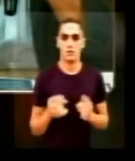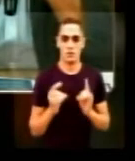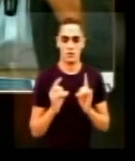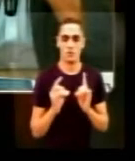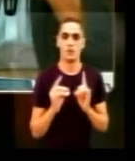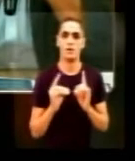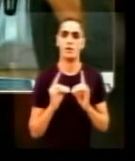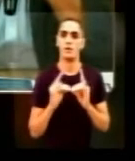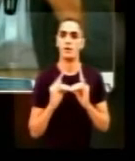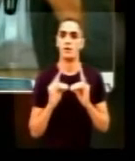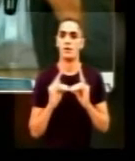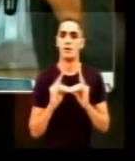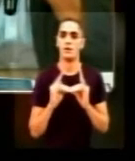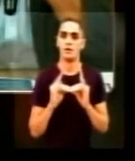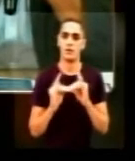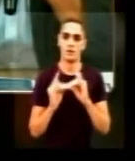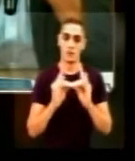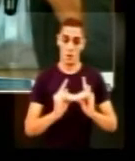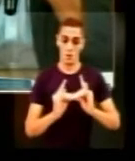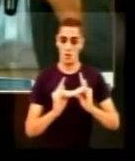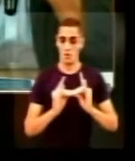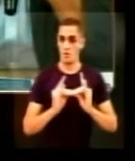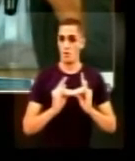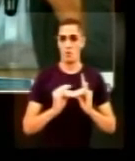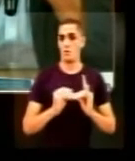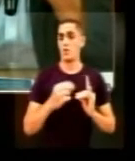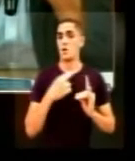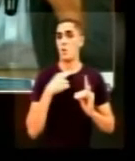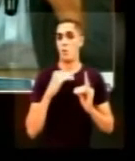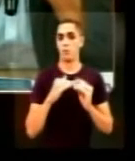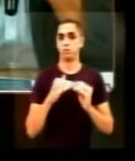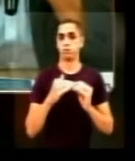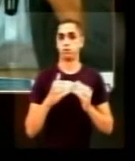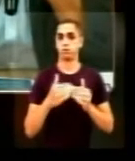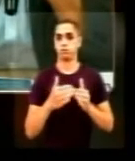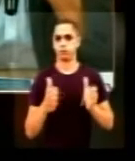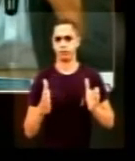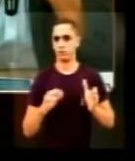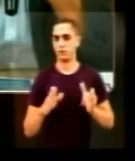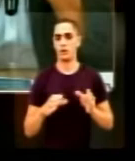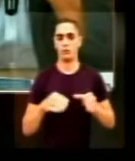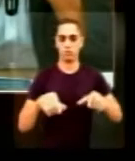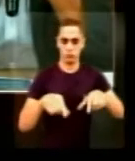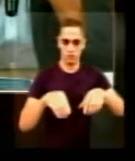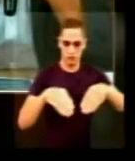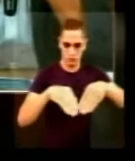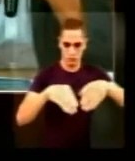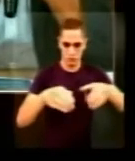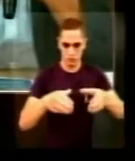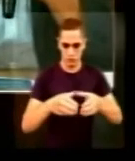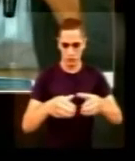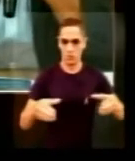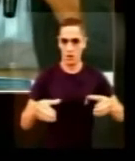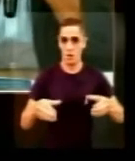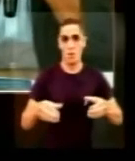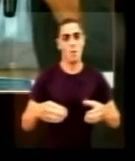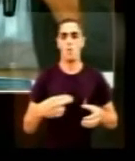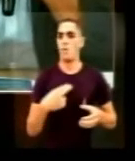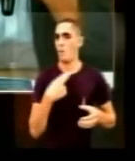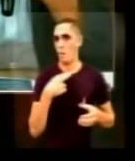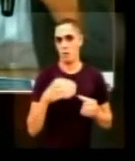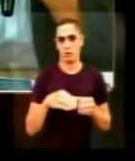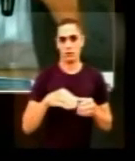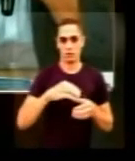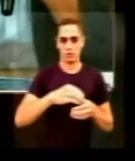com o caixão lacrado e tinha um tempo mínimo de espera. Mas